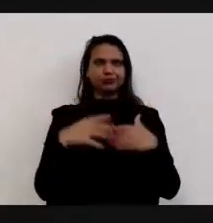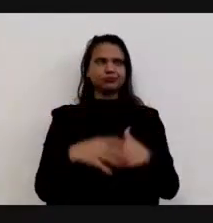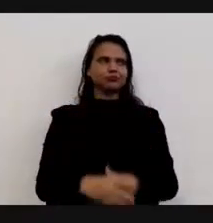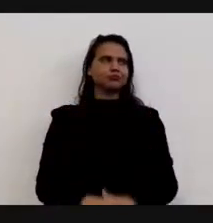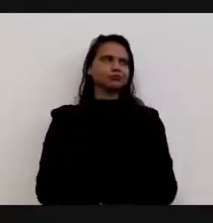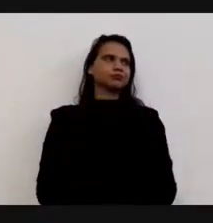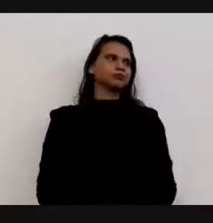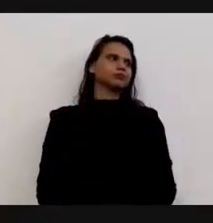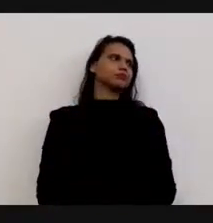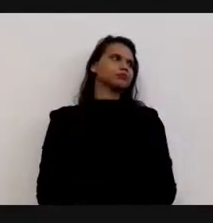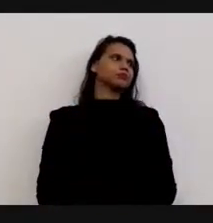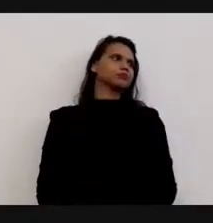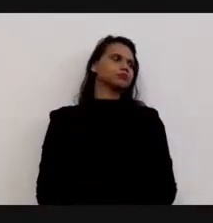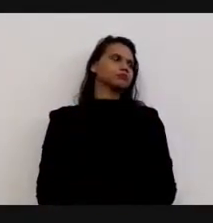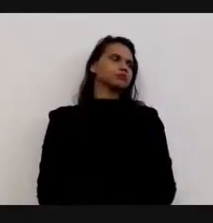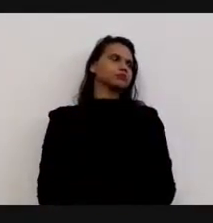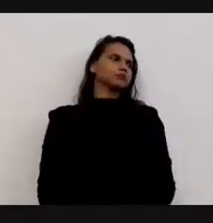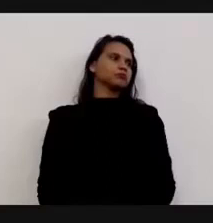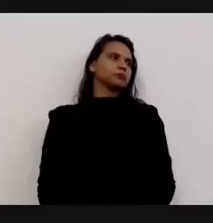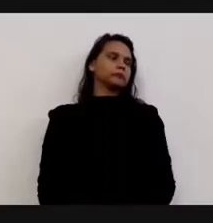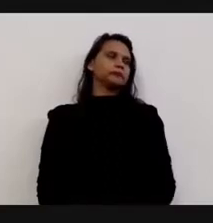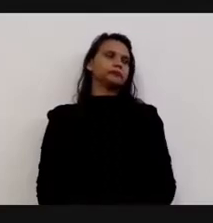Paulo.